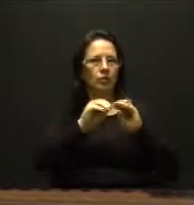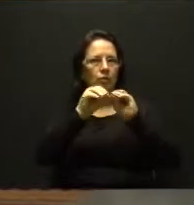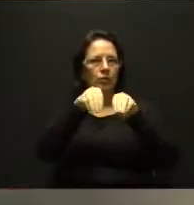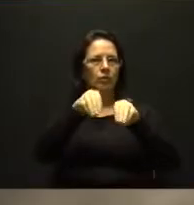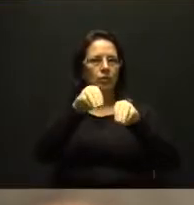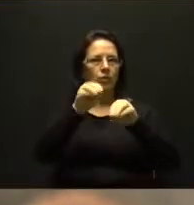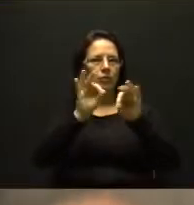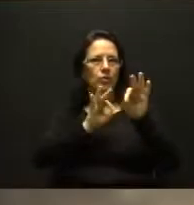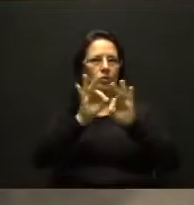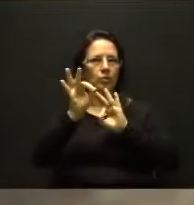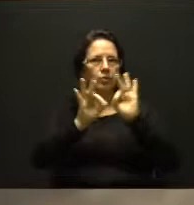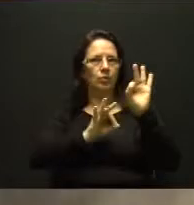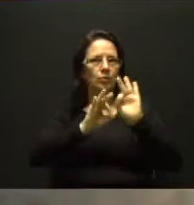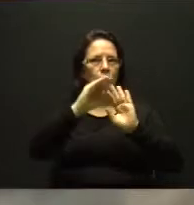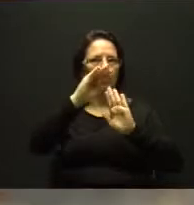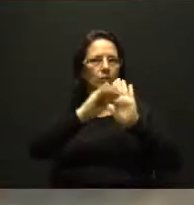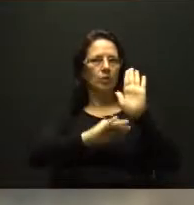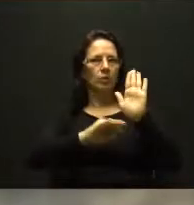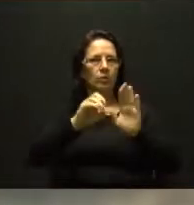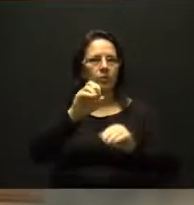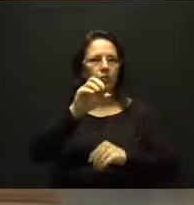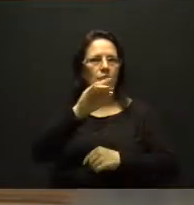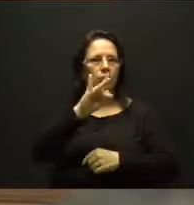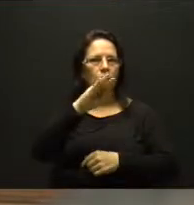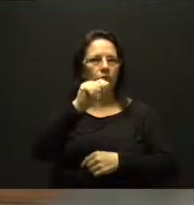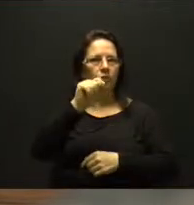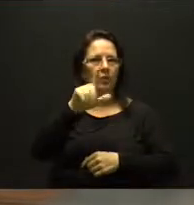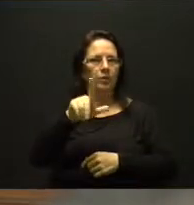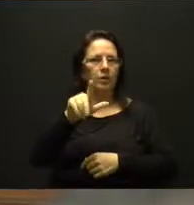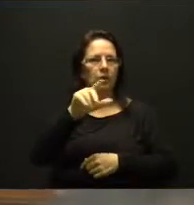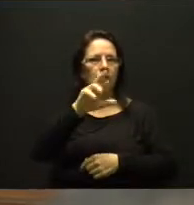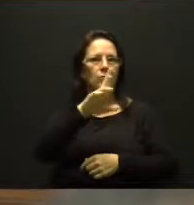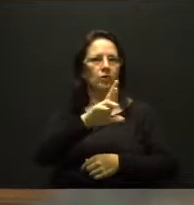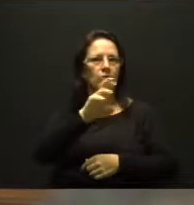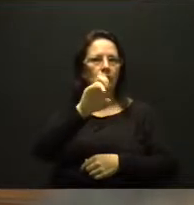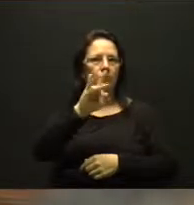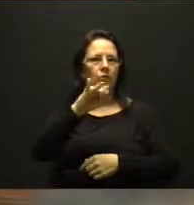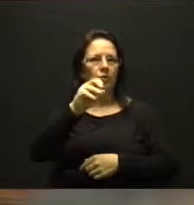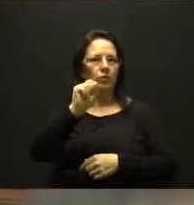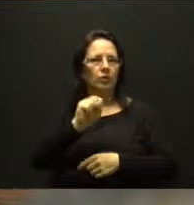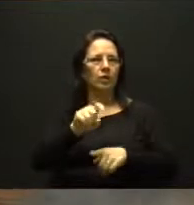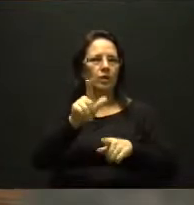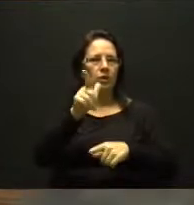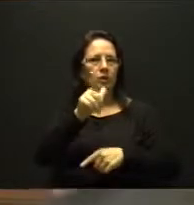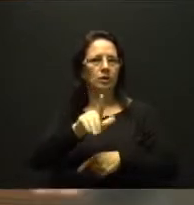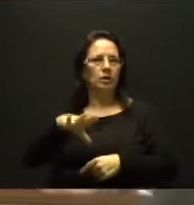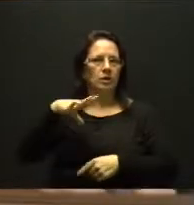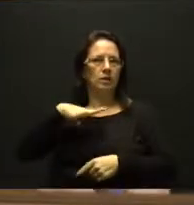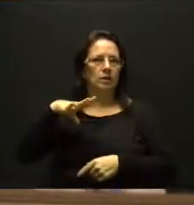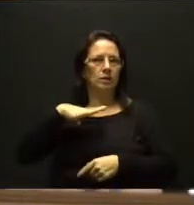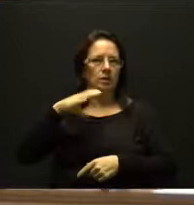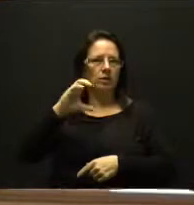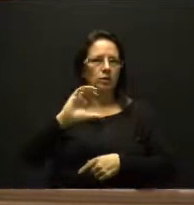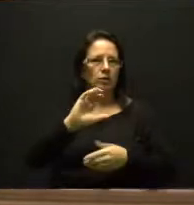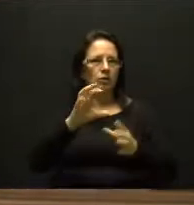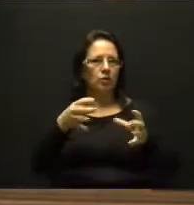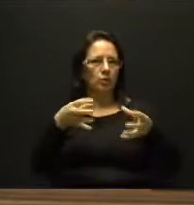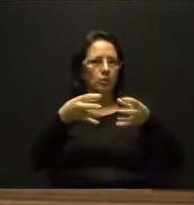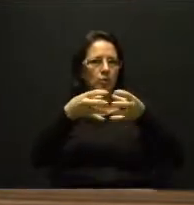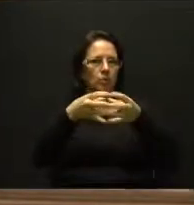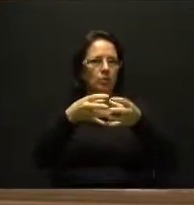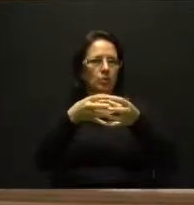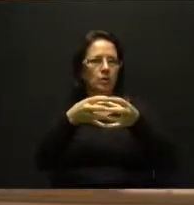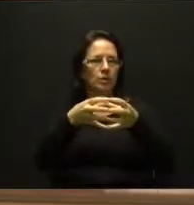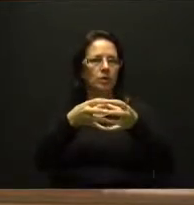de recuperação fiscal refis o município de cubatão e dá outras providências essas comissões